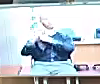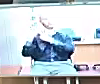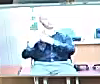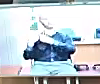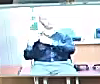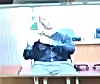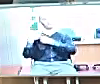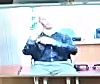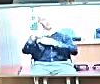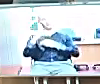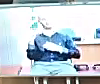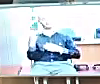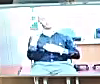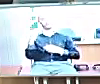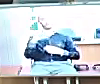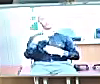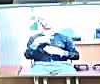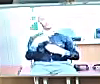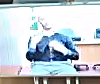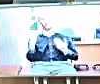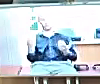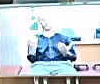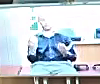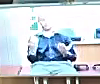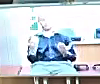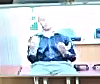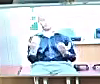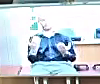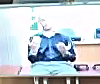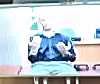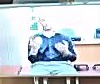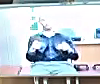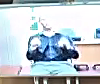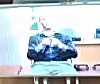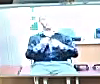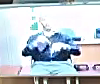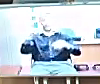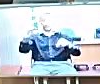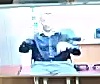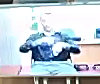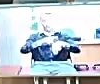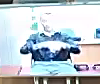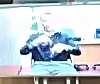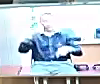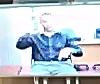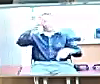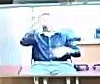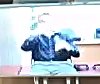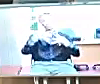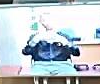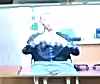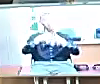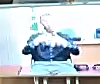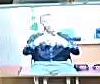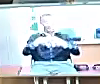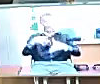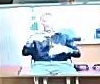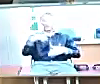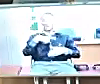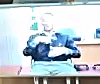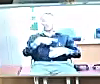sobretudo no nem nas nos momentos nas situações mais complicadas mais difíceis de